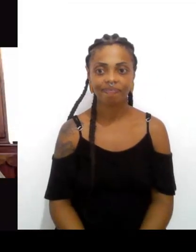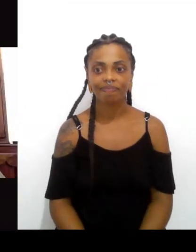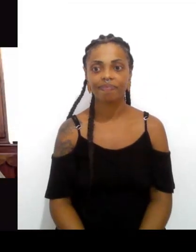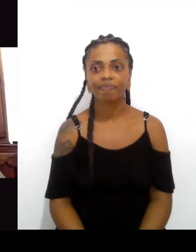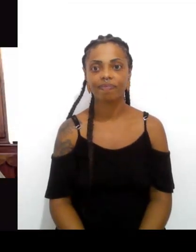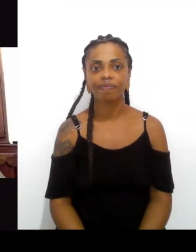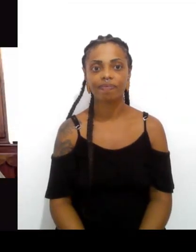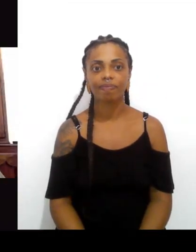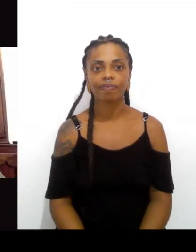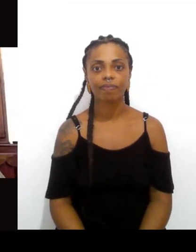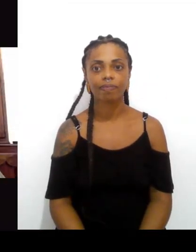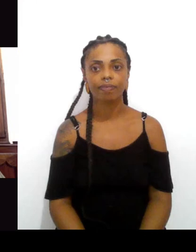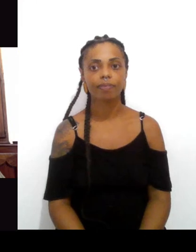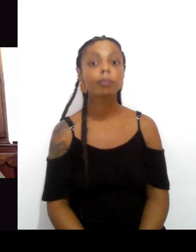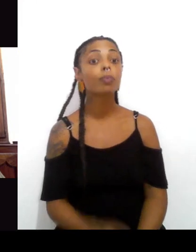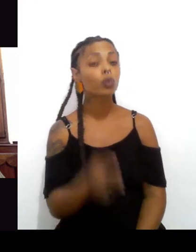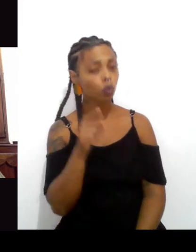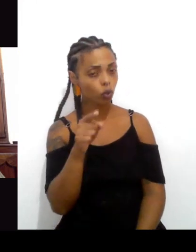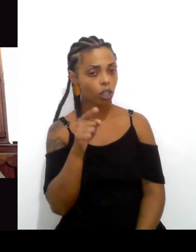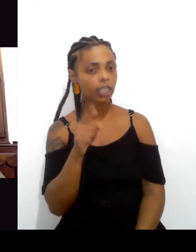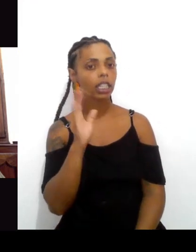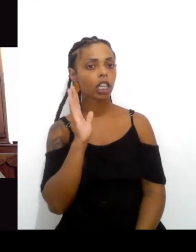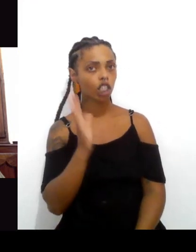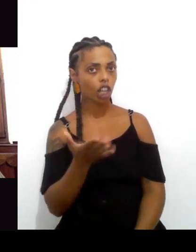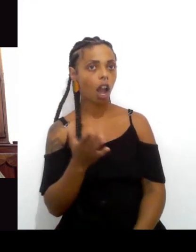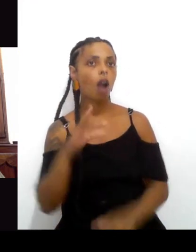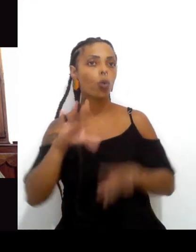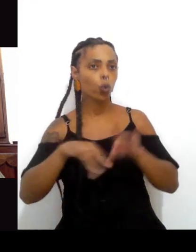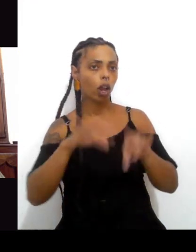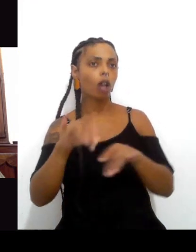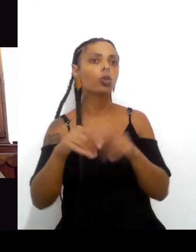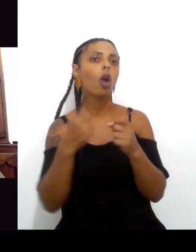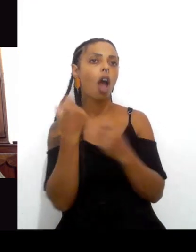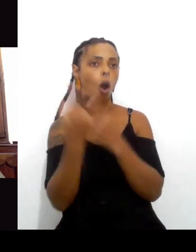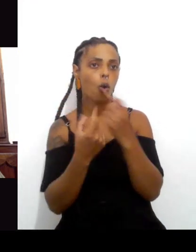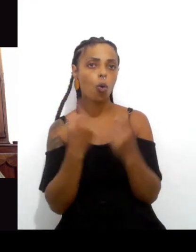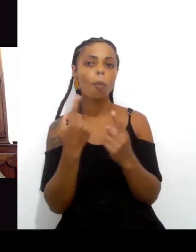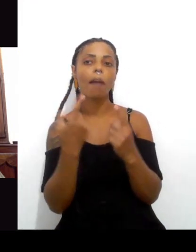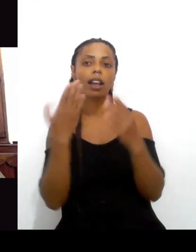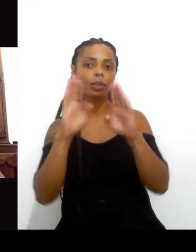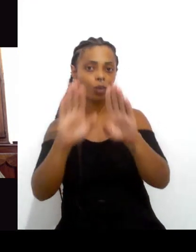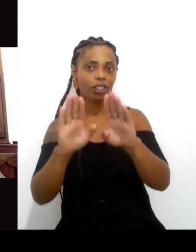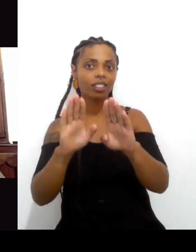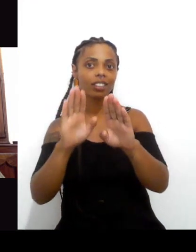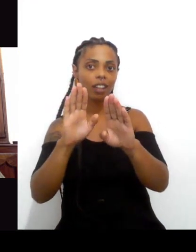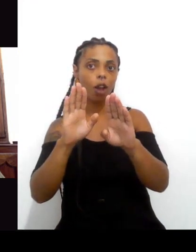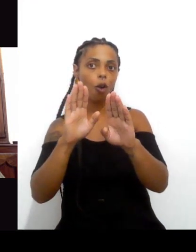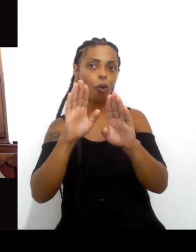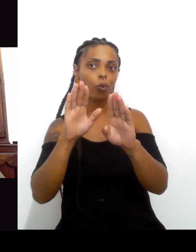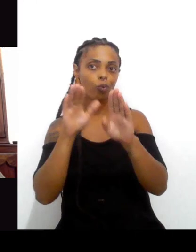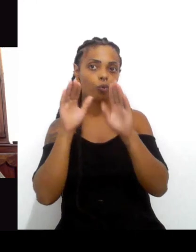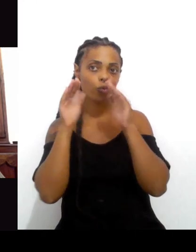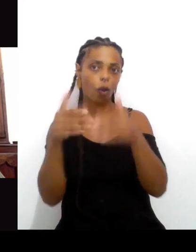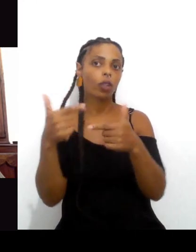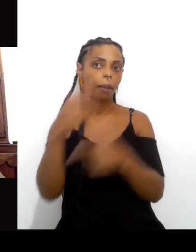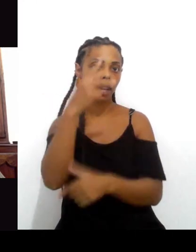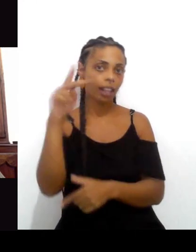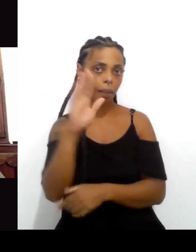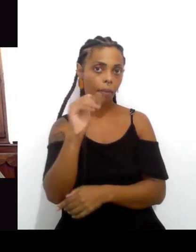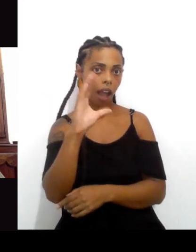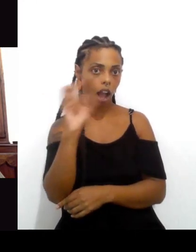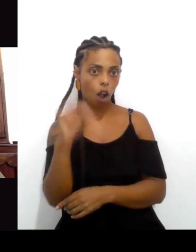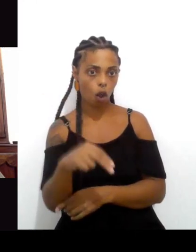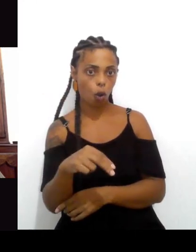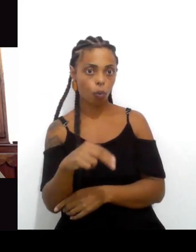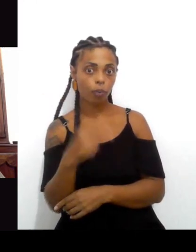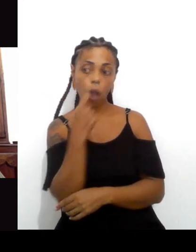você foi curador né de algumas Exposições dedicadas à Obra do bacon sendo a mais